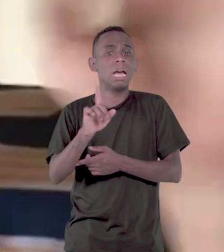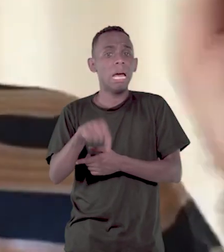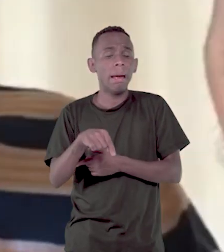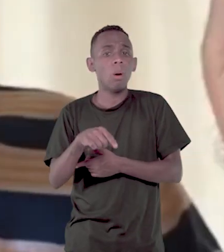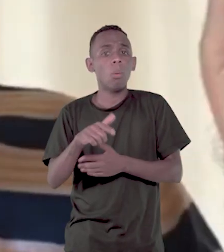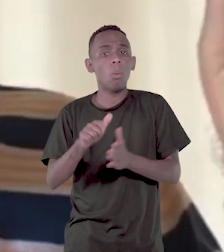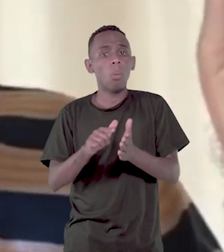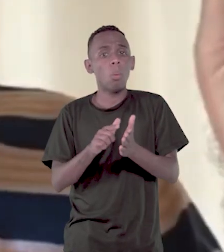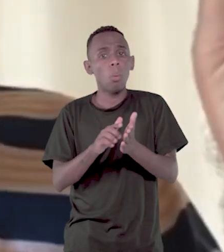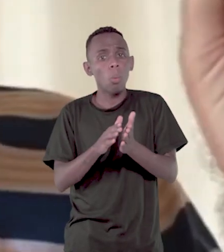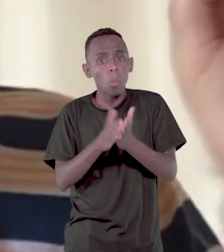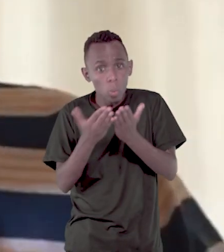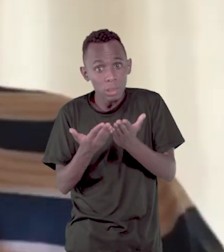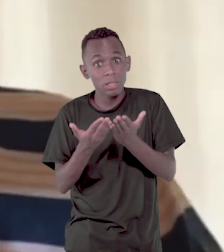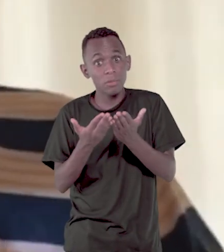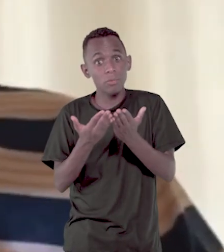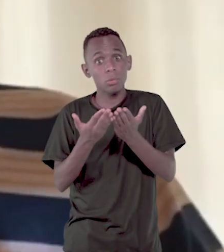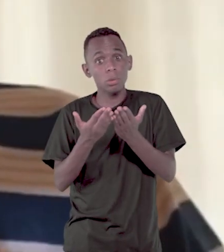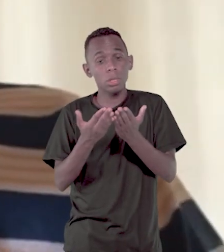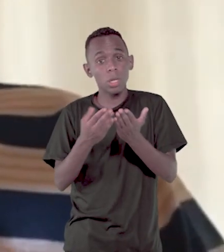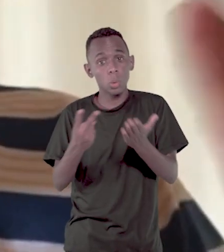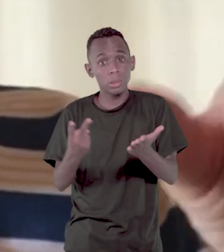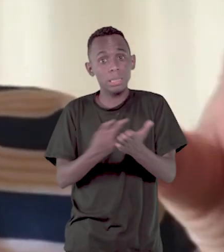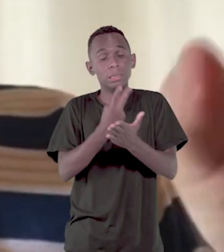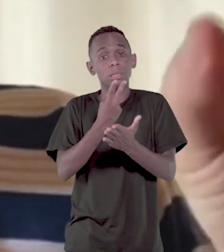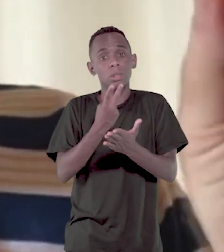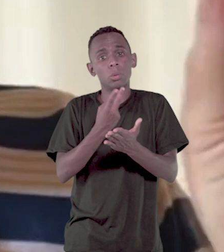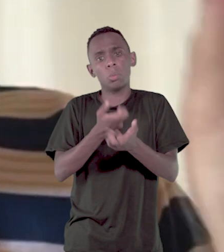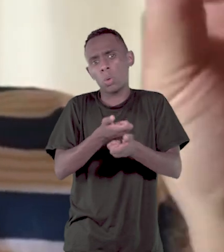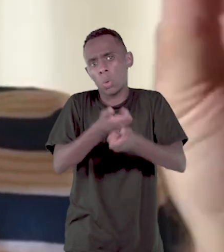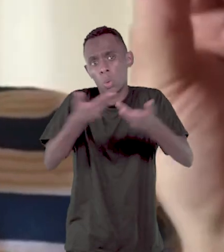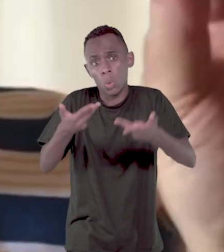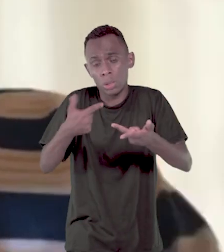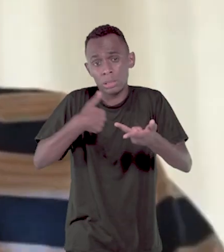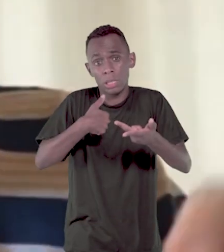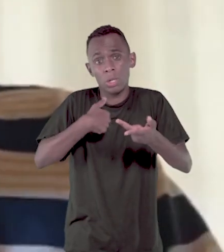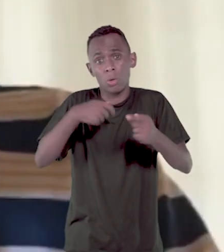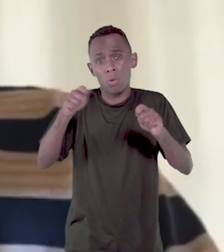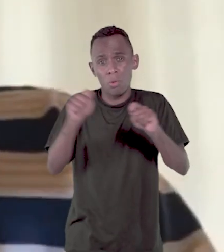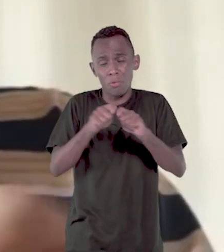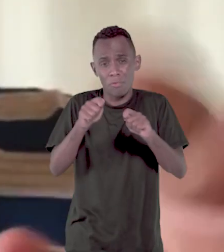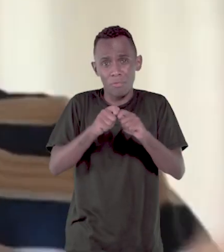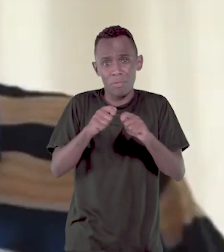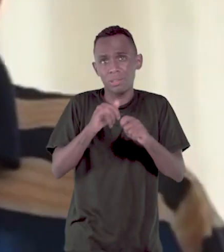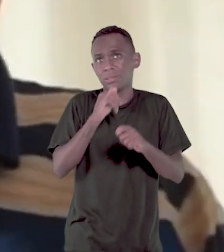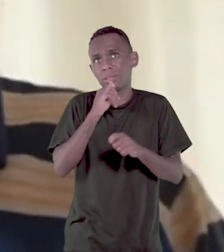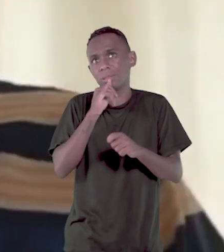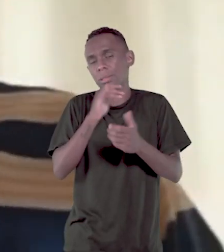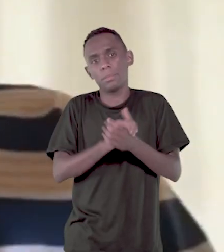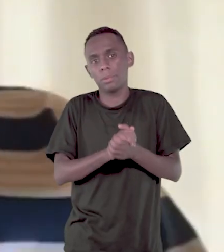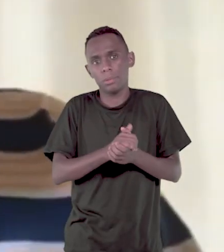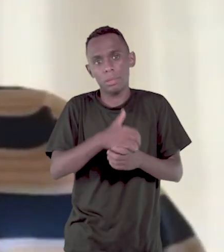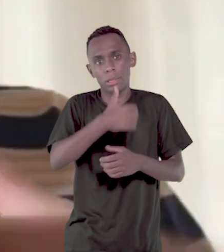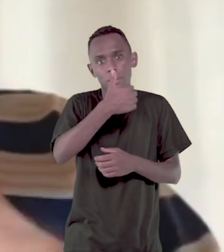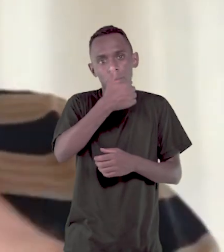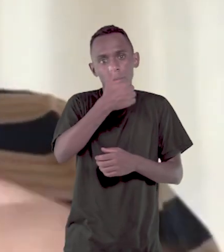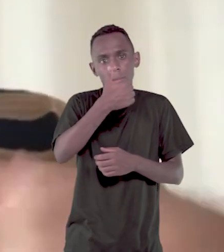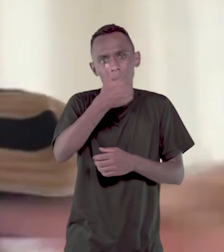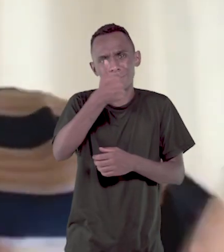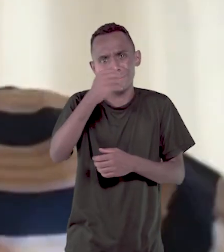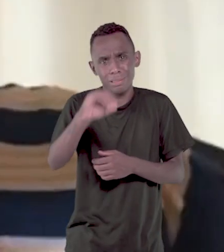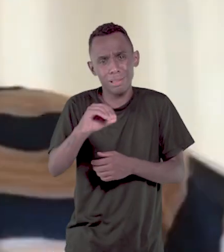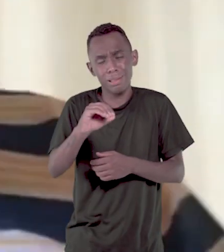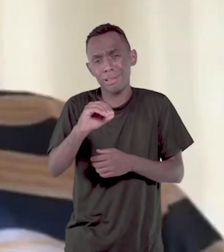ele é resultado de algumas coisas que eu faço, assim, muitas 10 exemplares,